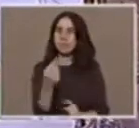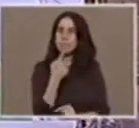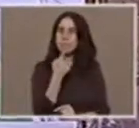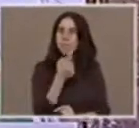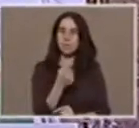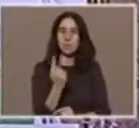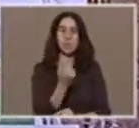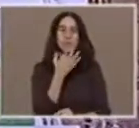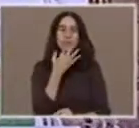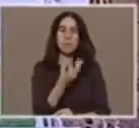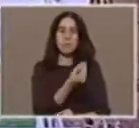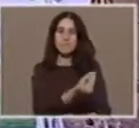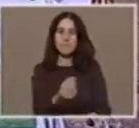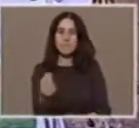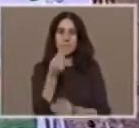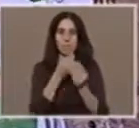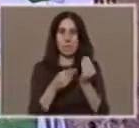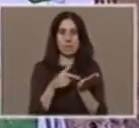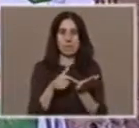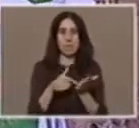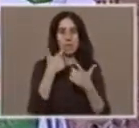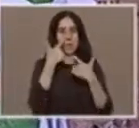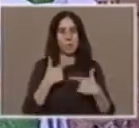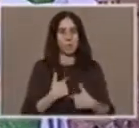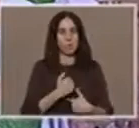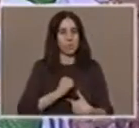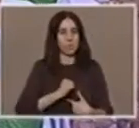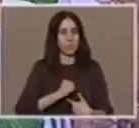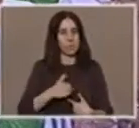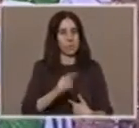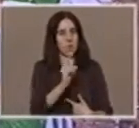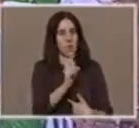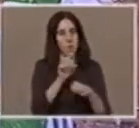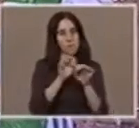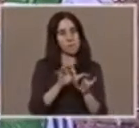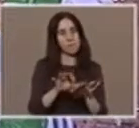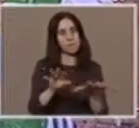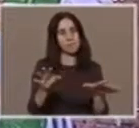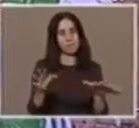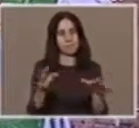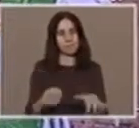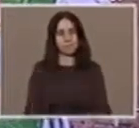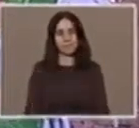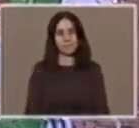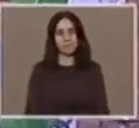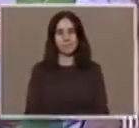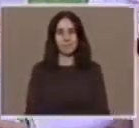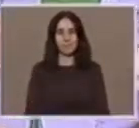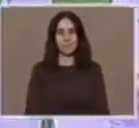tomai todos e comei, isto é o meu corpo que será entregue por vós.